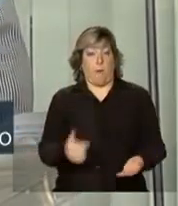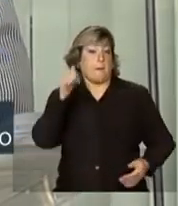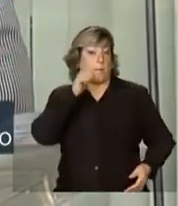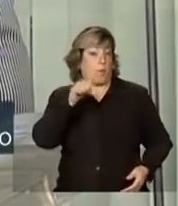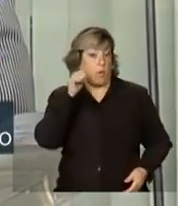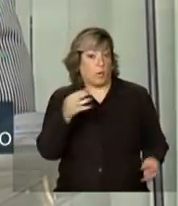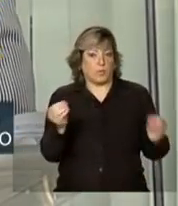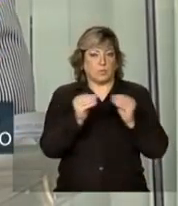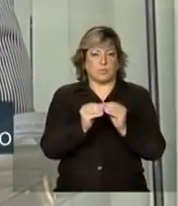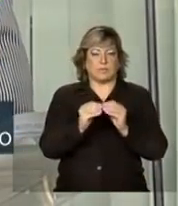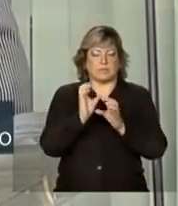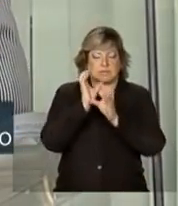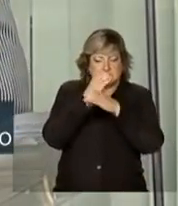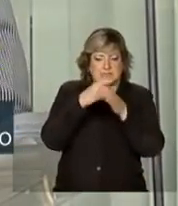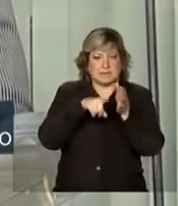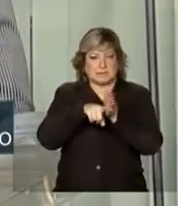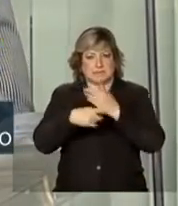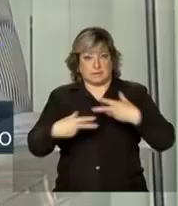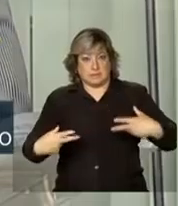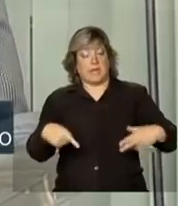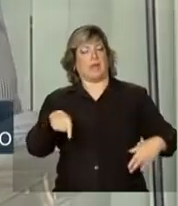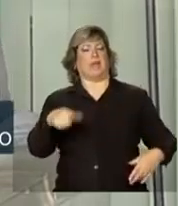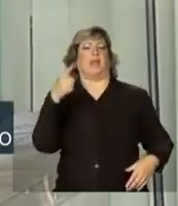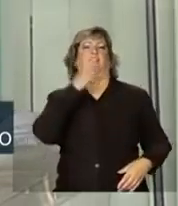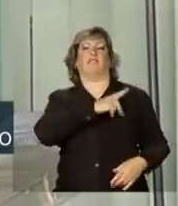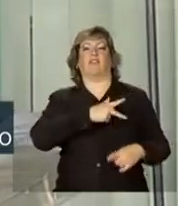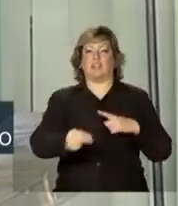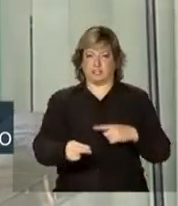uma vitória, e é uma vitória